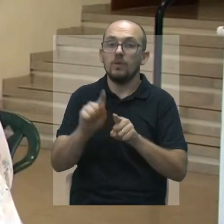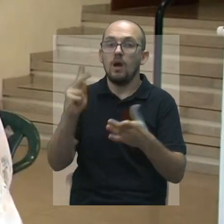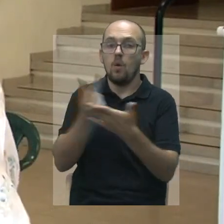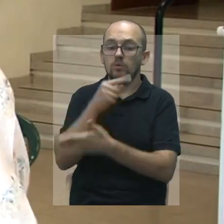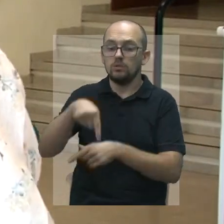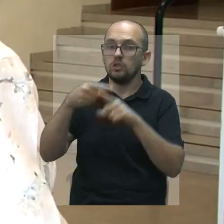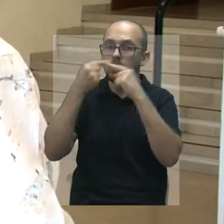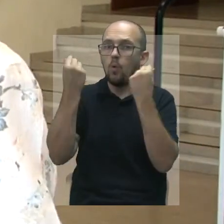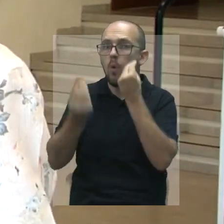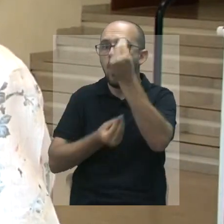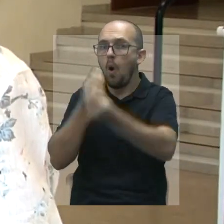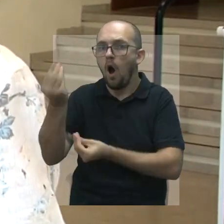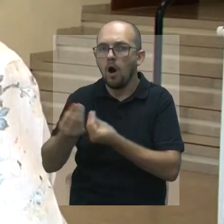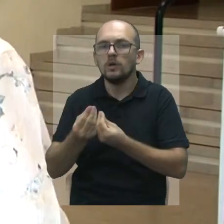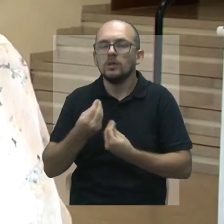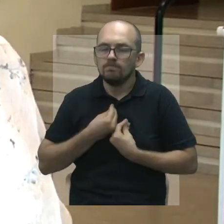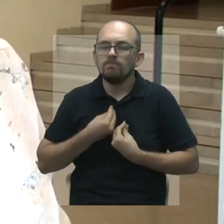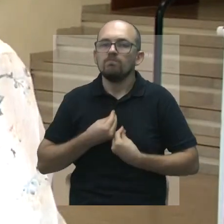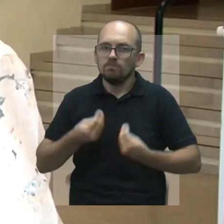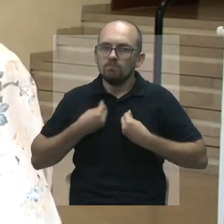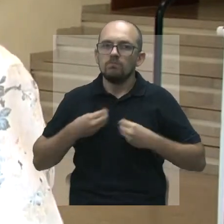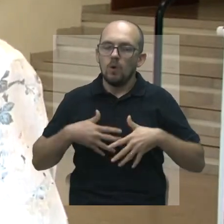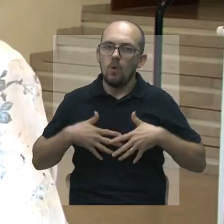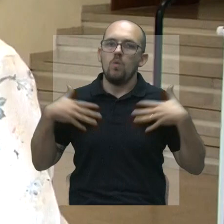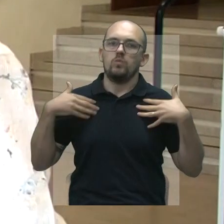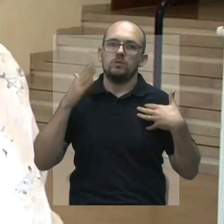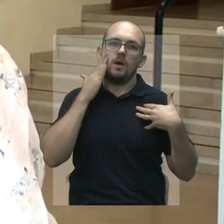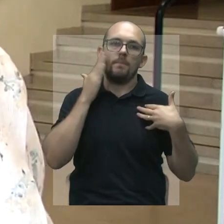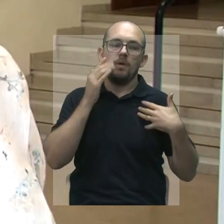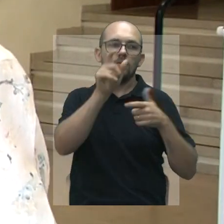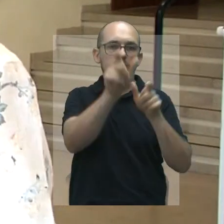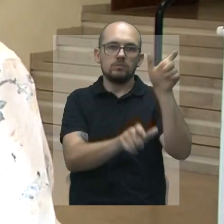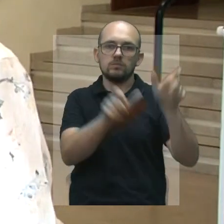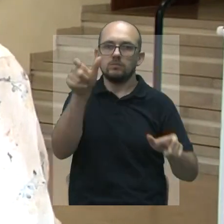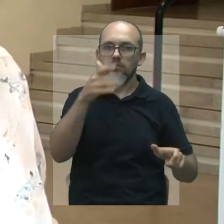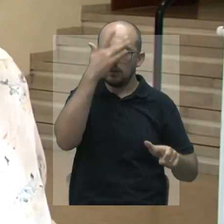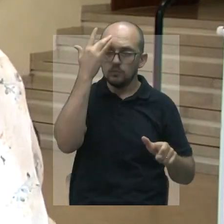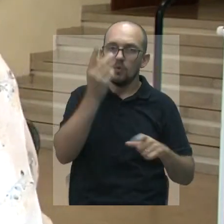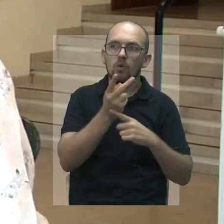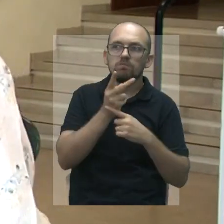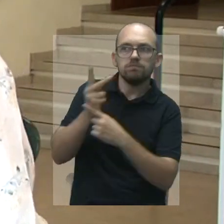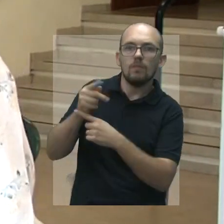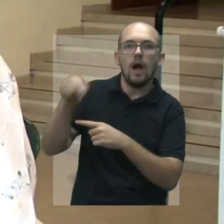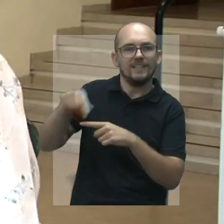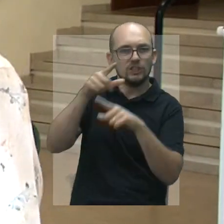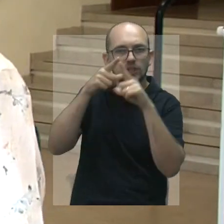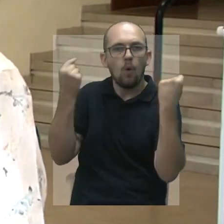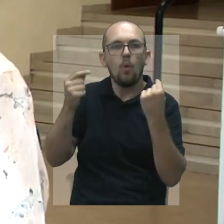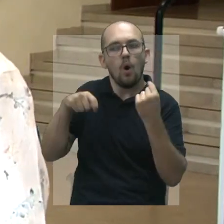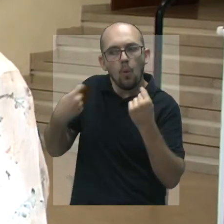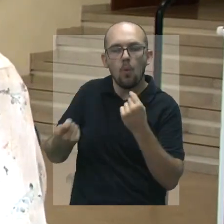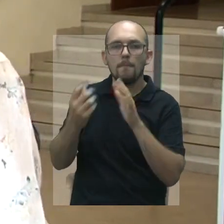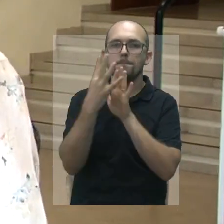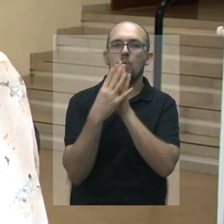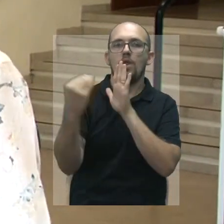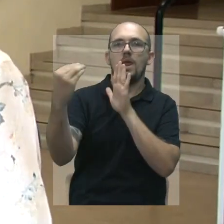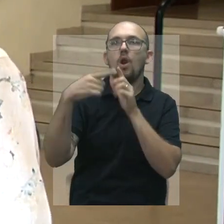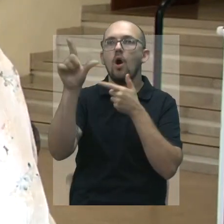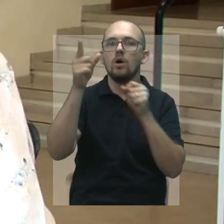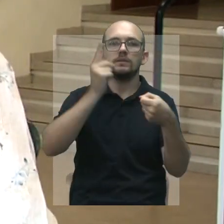Jaú. Então é um grande orgulho também saber que essas pessoas estão buscando Jaú como exemplo de promoção de política